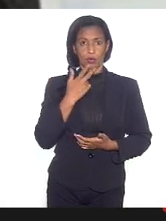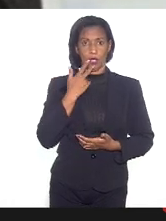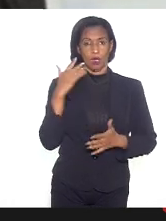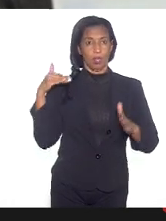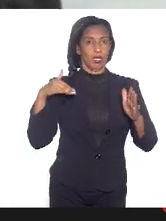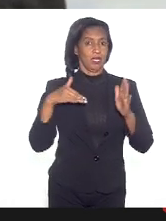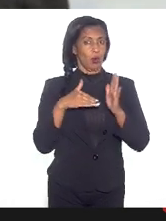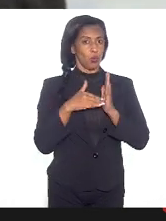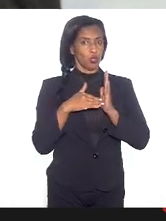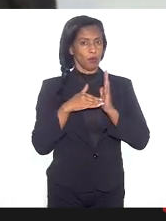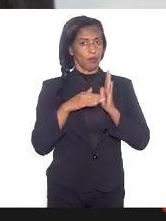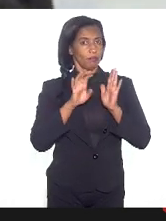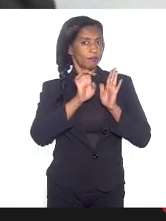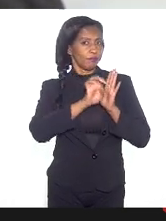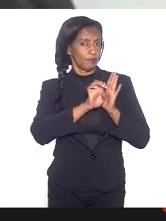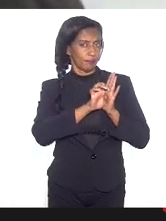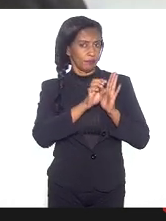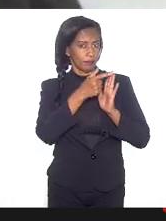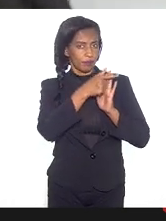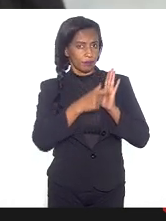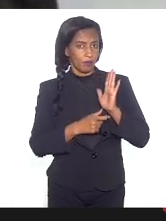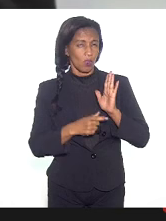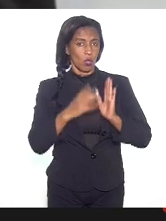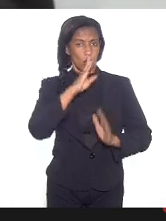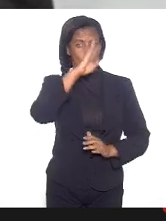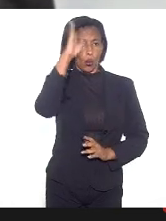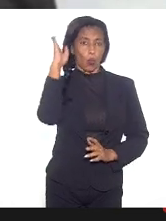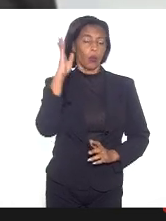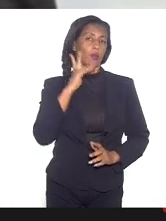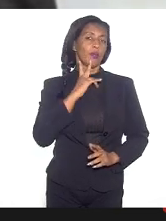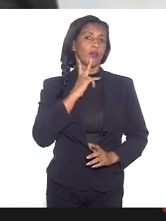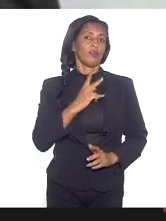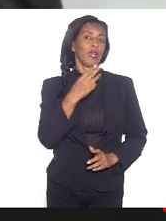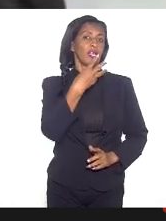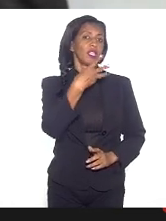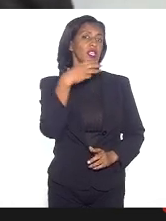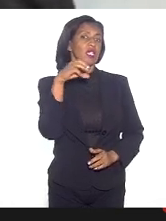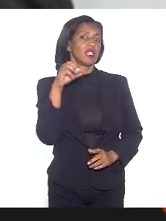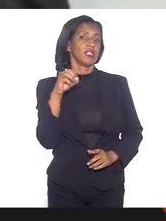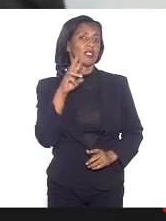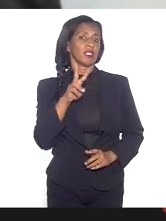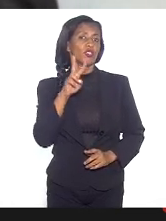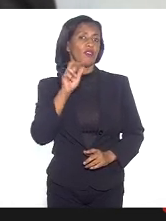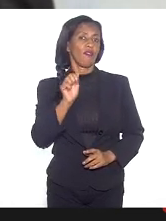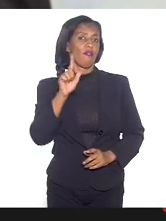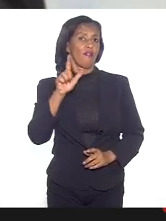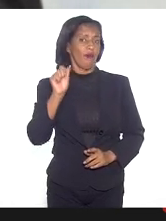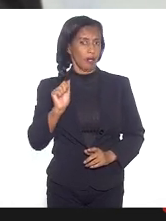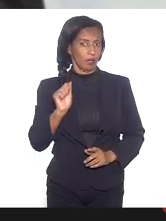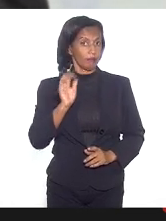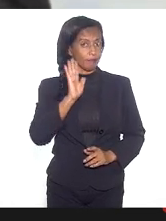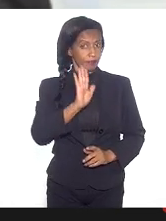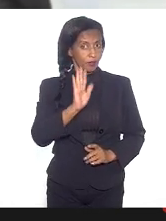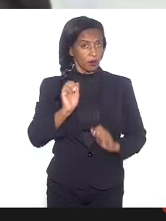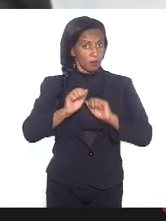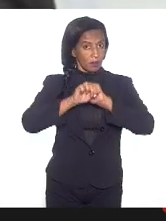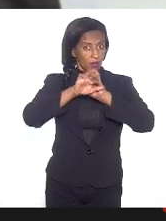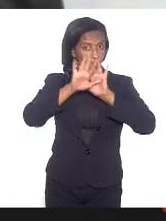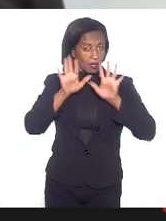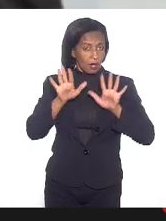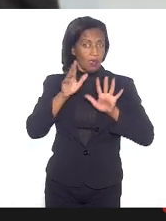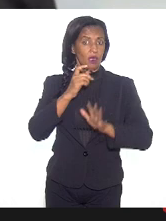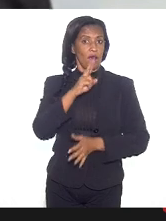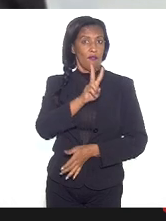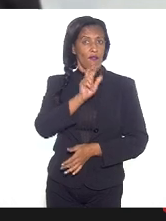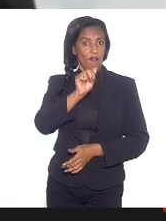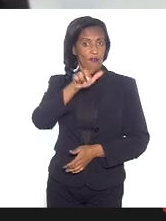última publicação, o Corpo de Bombeiros fala em 300 vagas. Só para deixar claro, a gente está falando de 300